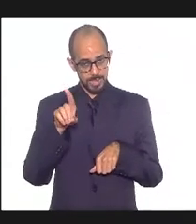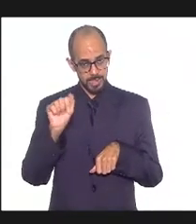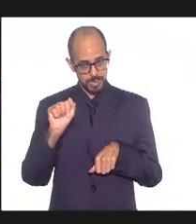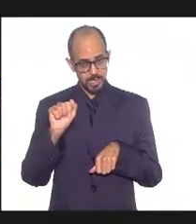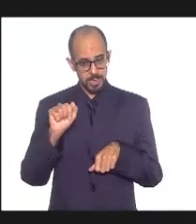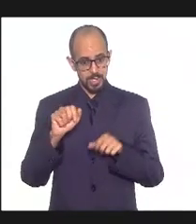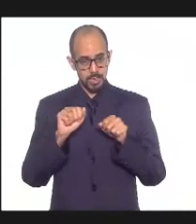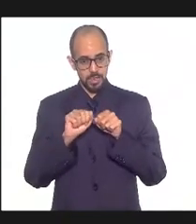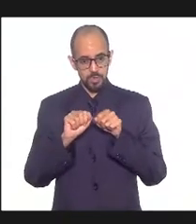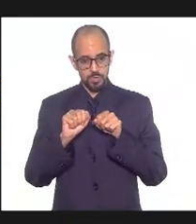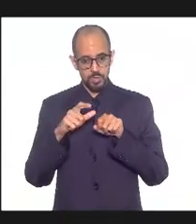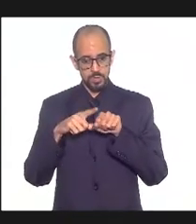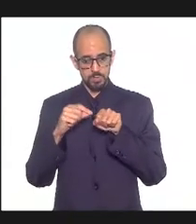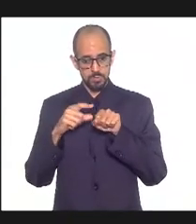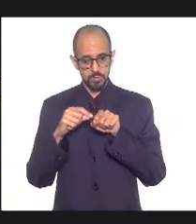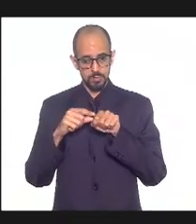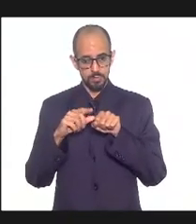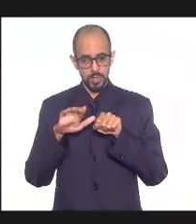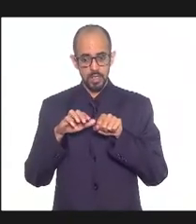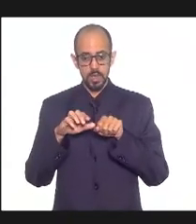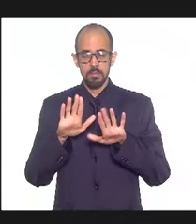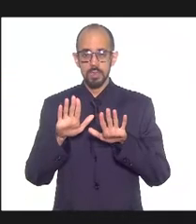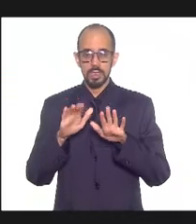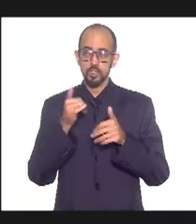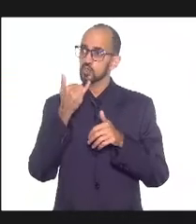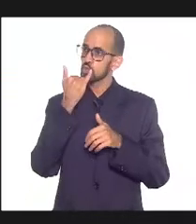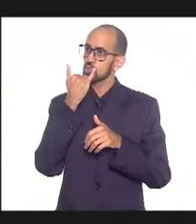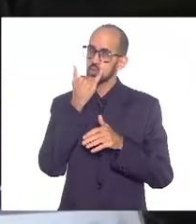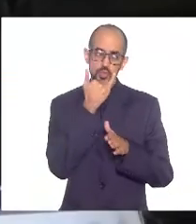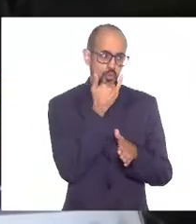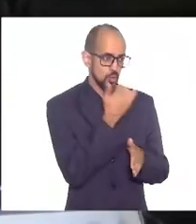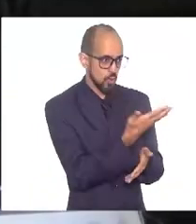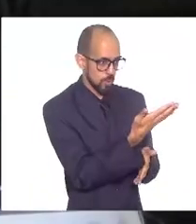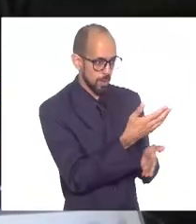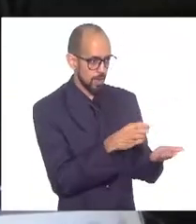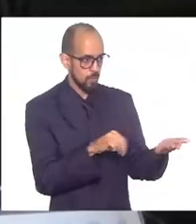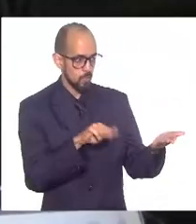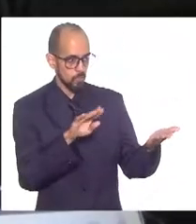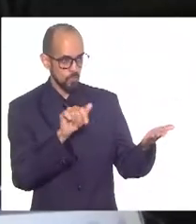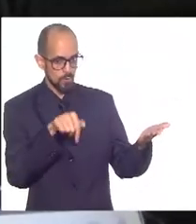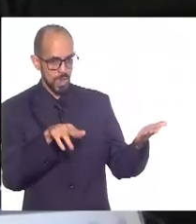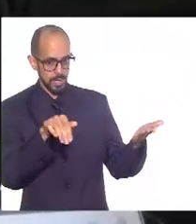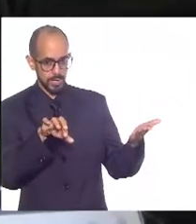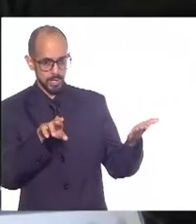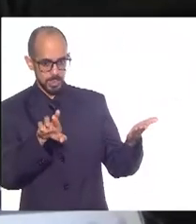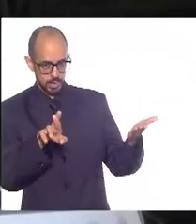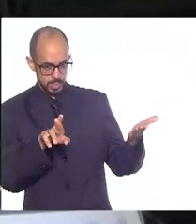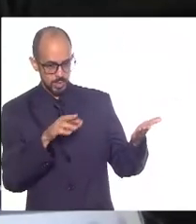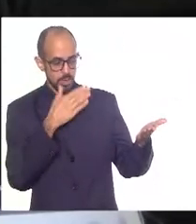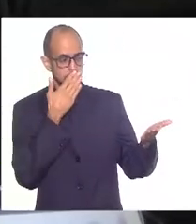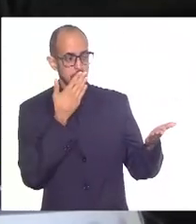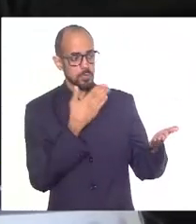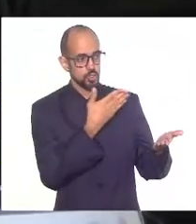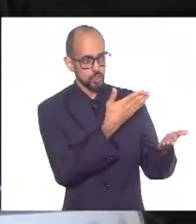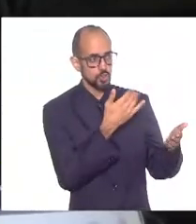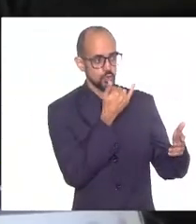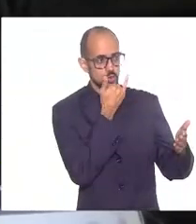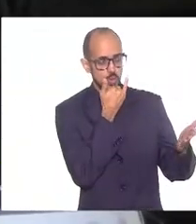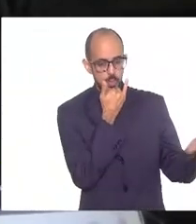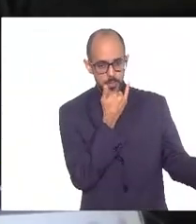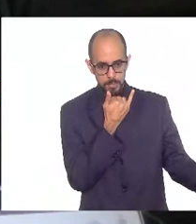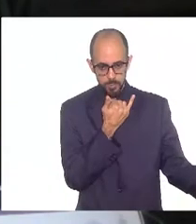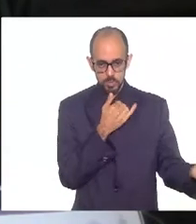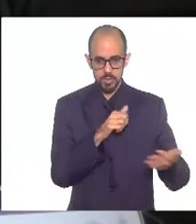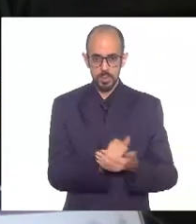nessa... Wagner, por favor, vou pedir desculpas a você. A gente